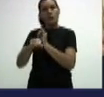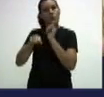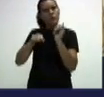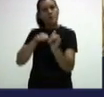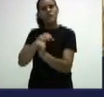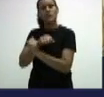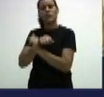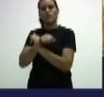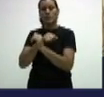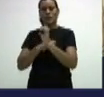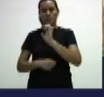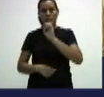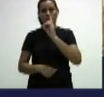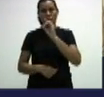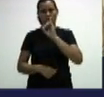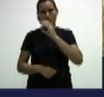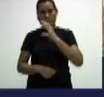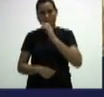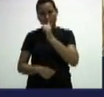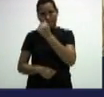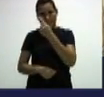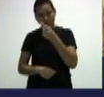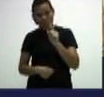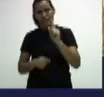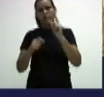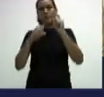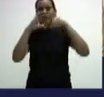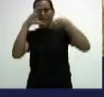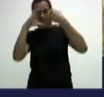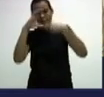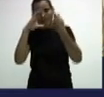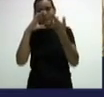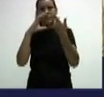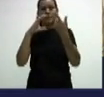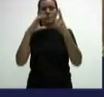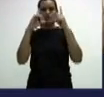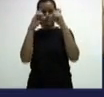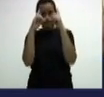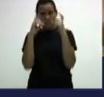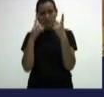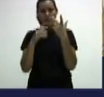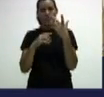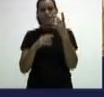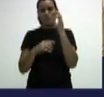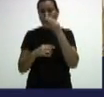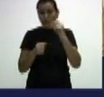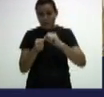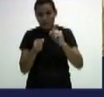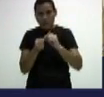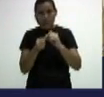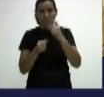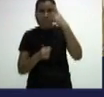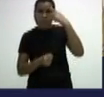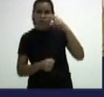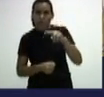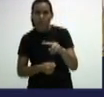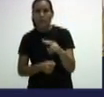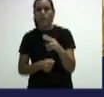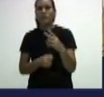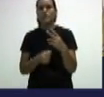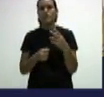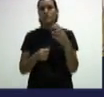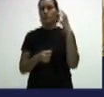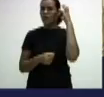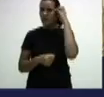Com a ilha, tudo. Com a ilha de edição, com câmera, com máquina fotográfica, né? Fizemos os acordos com a TV e com a rádio para quando